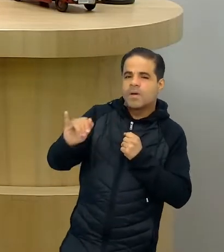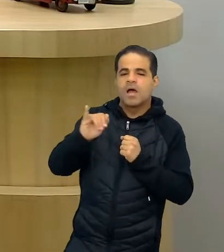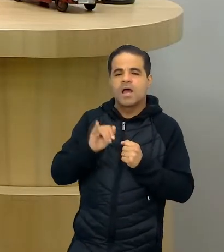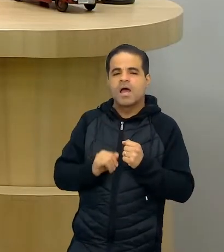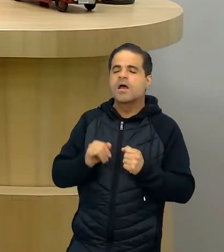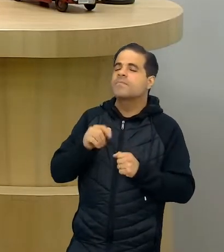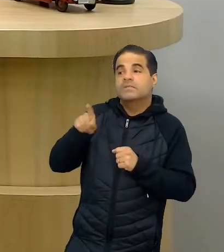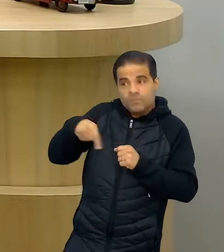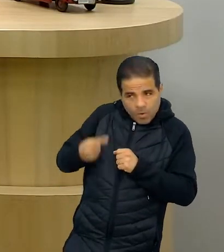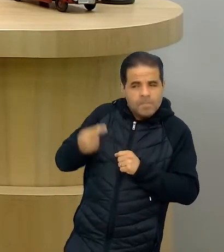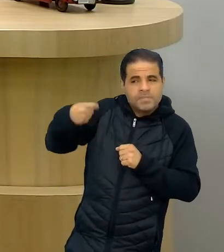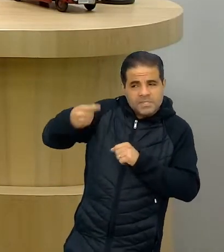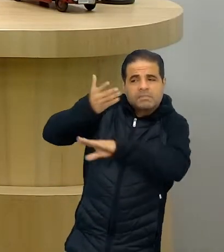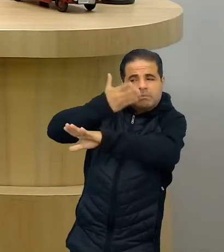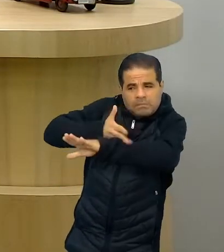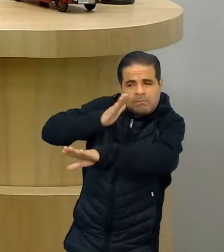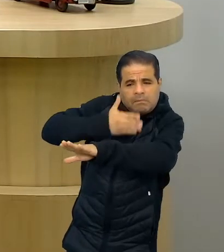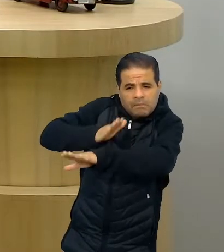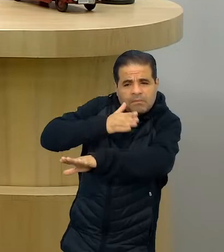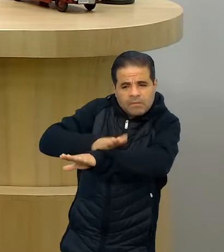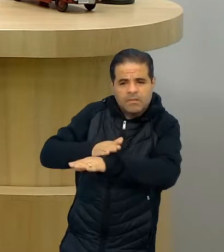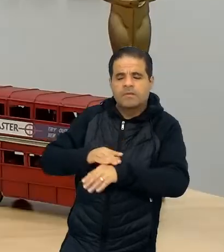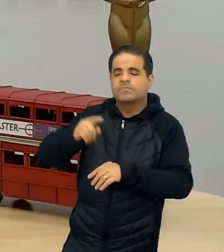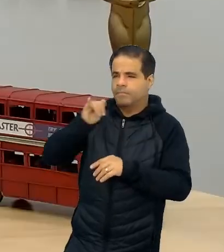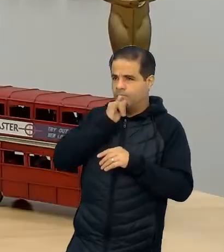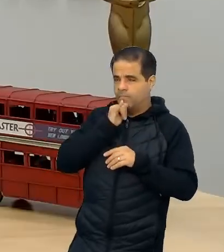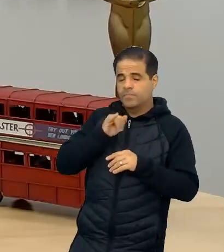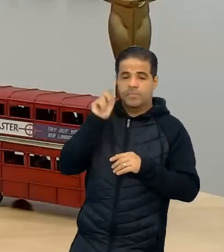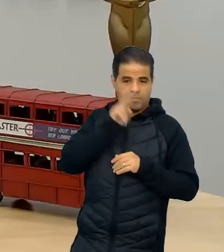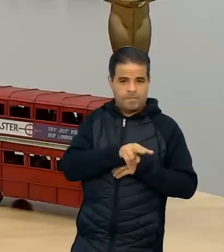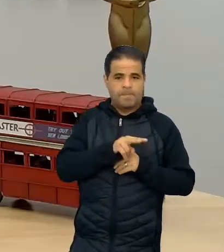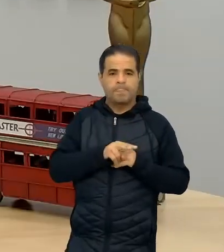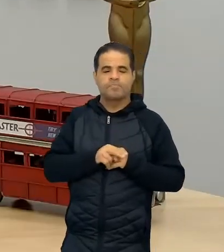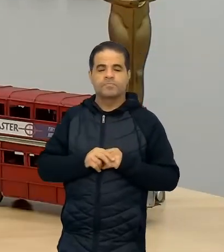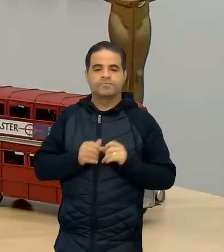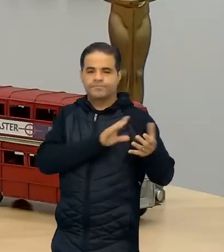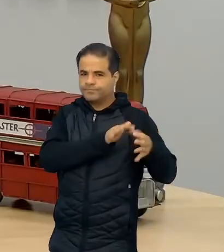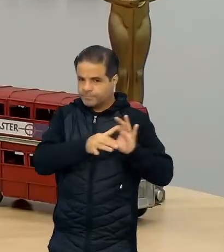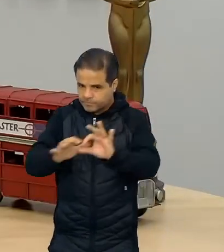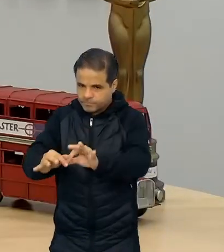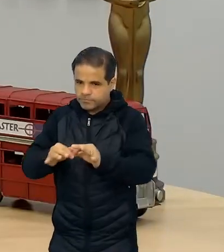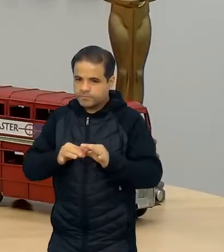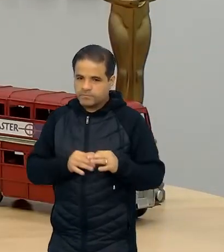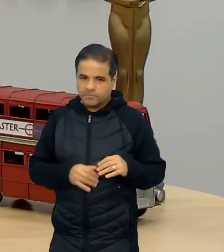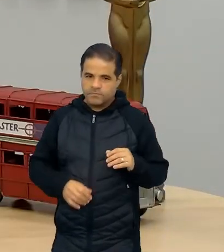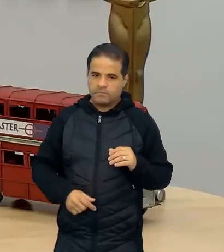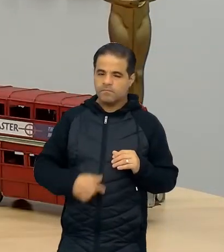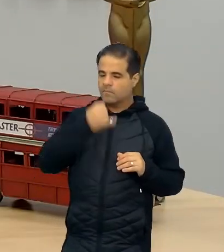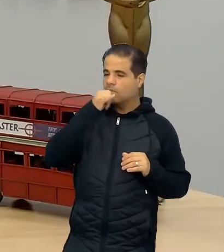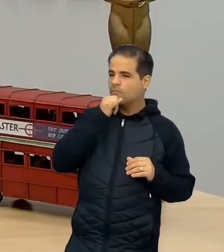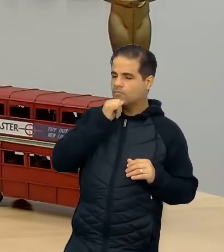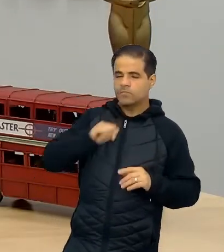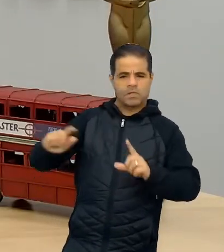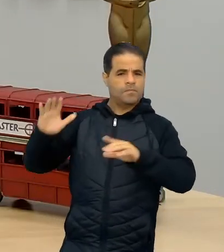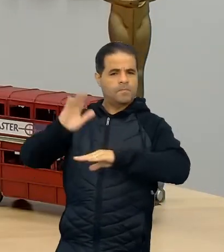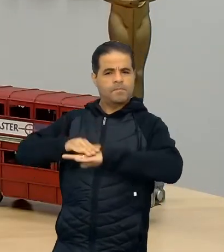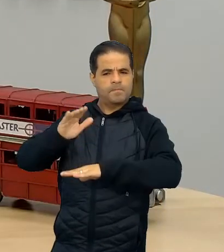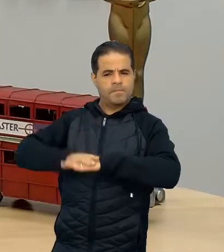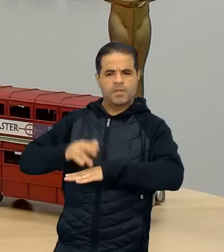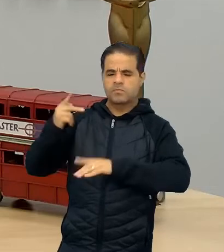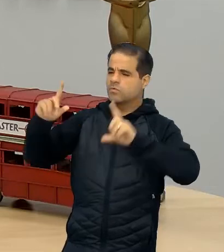locutor eu vou treinar mais vezes. E vamos supor que você estivesse assistindo lá na Olimpíada, e você fosse o fotógrafo.